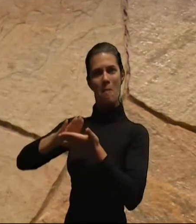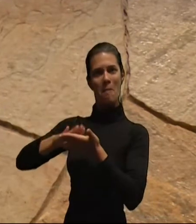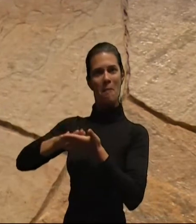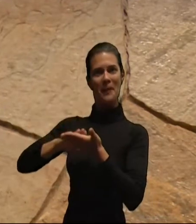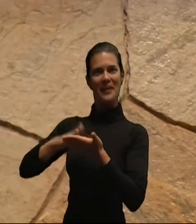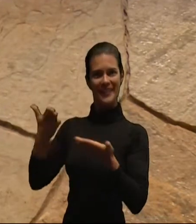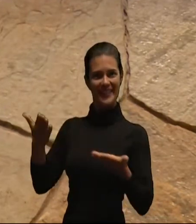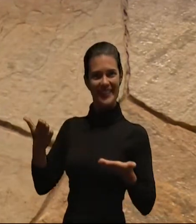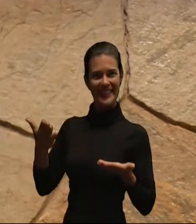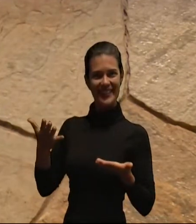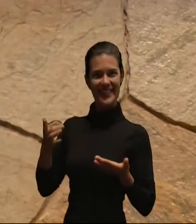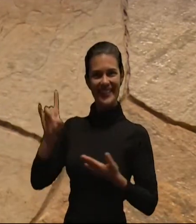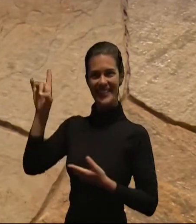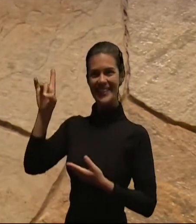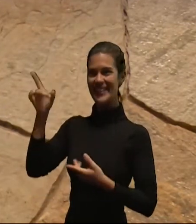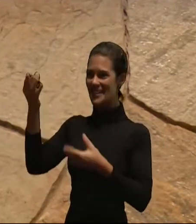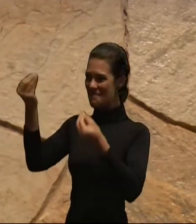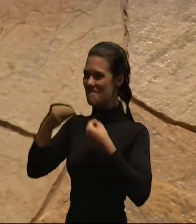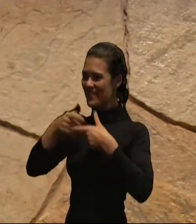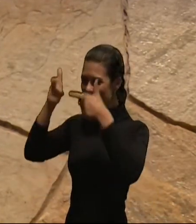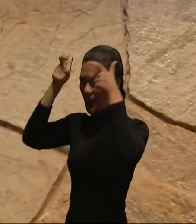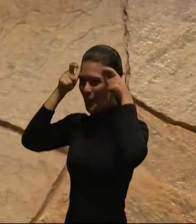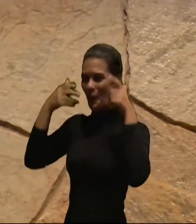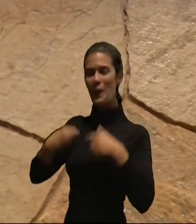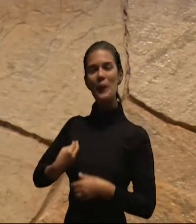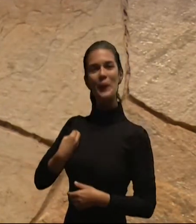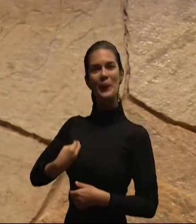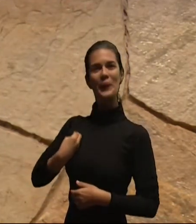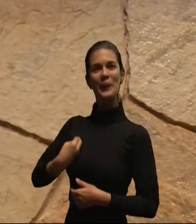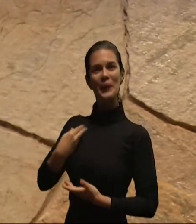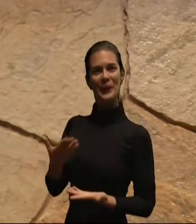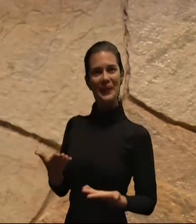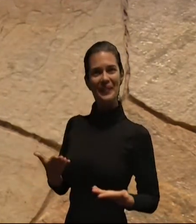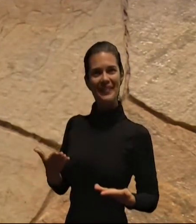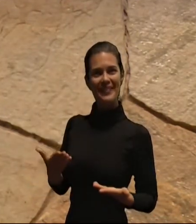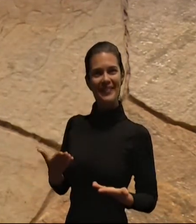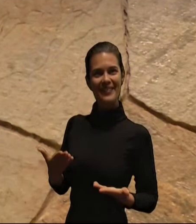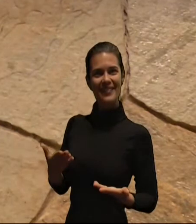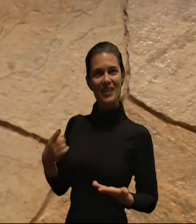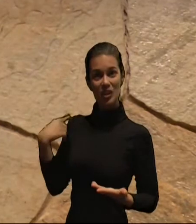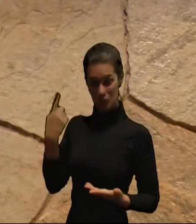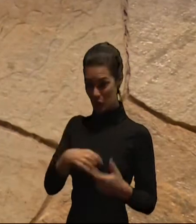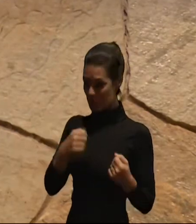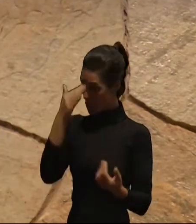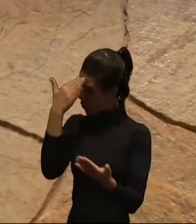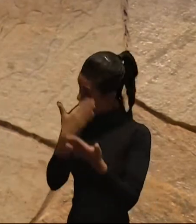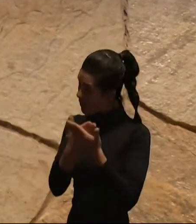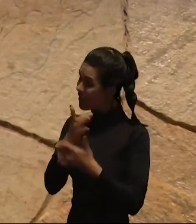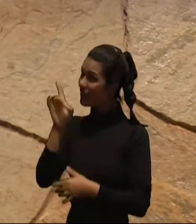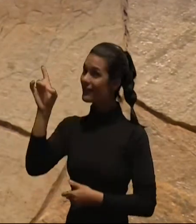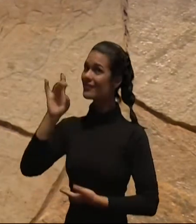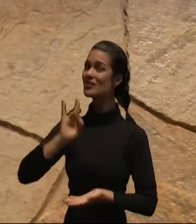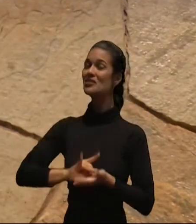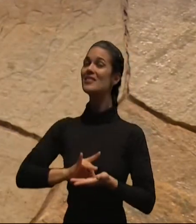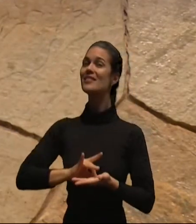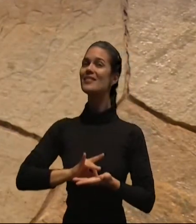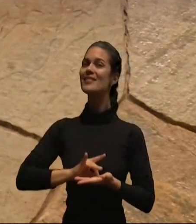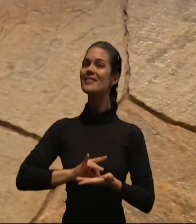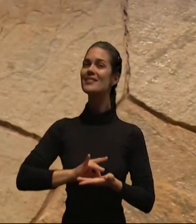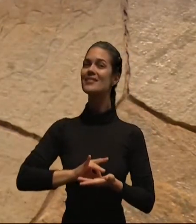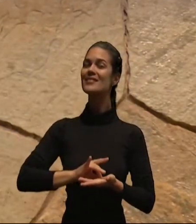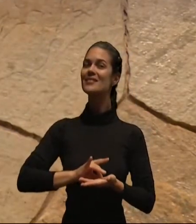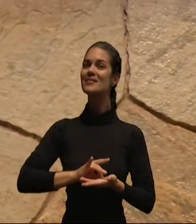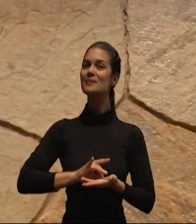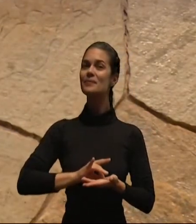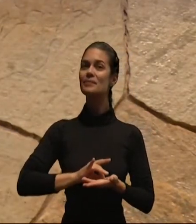tudo pode, que a nossa confiança está sendo depositada nele. Uma das coisas que nós podemos perceber neste